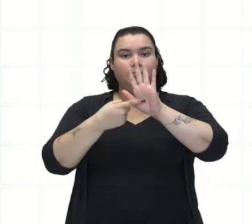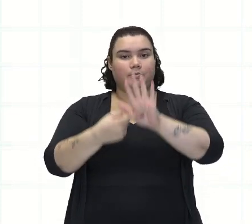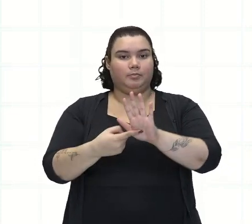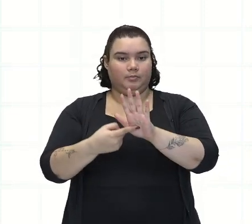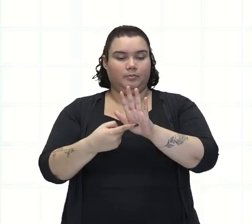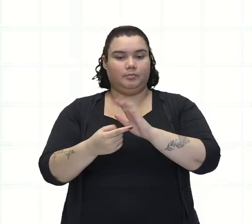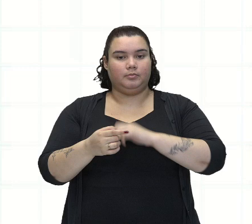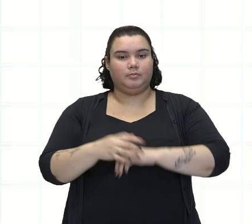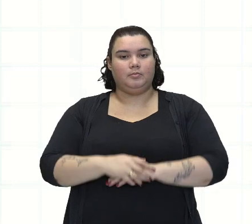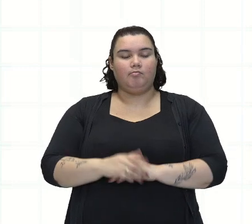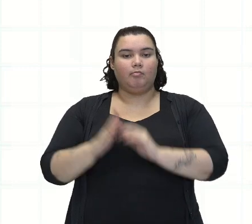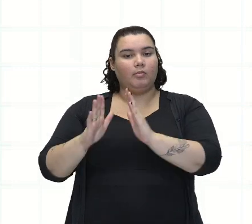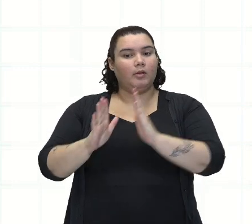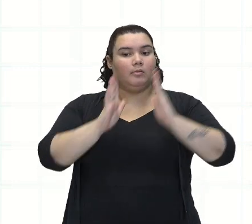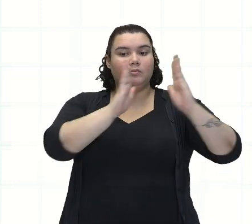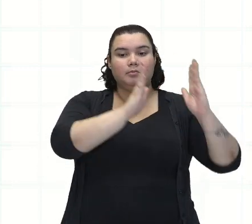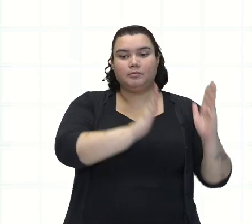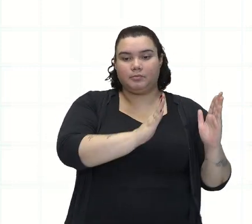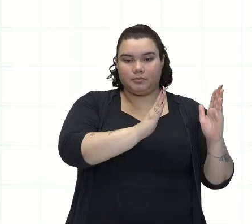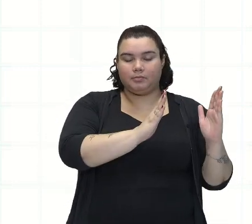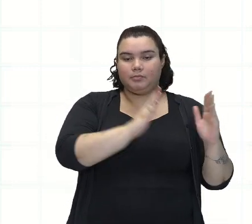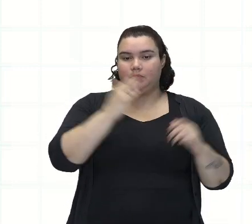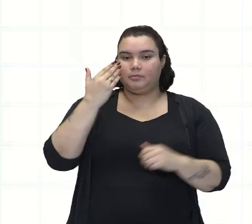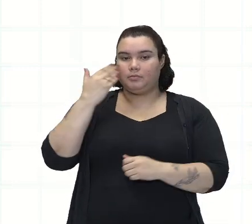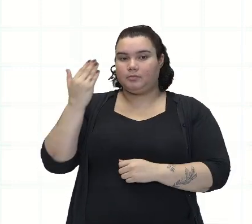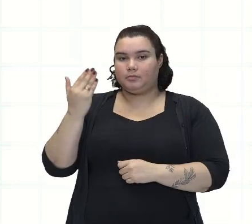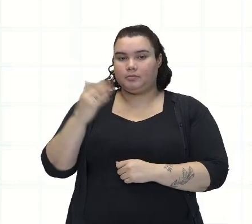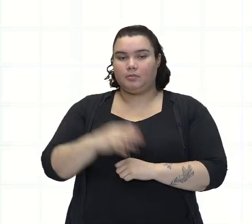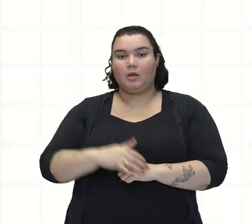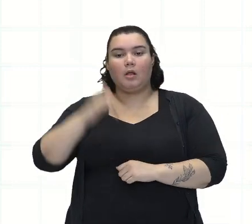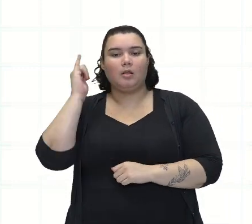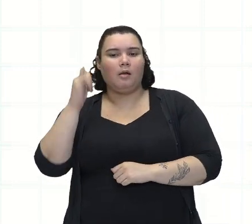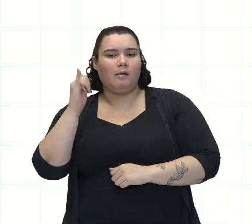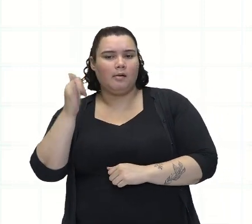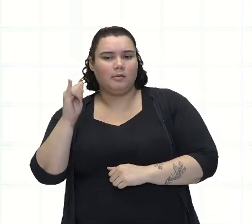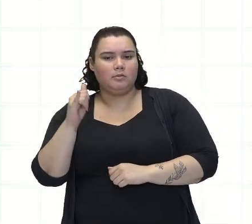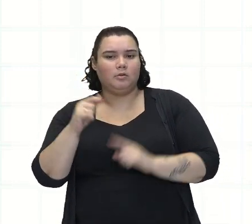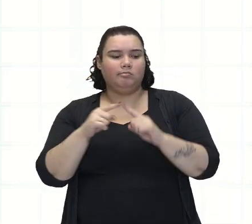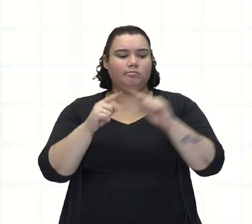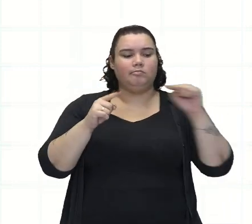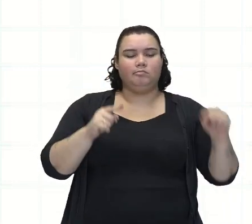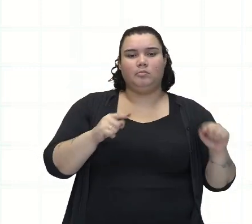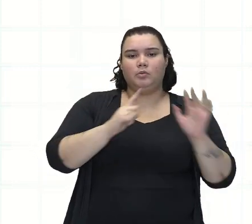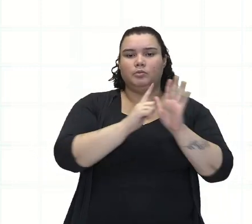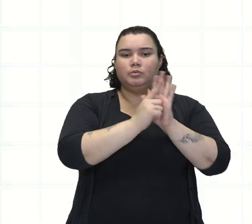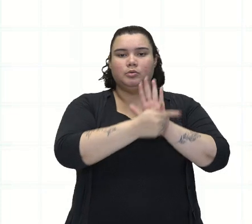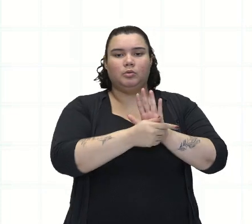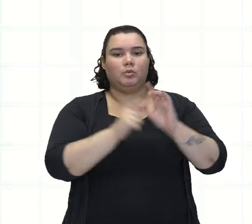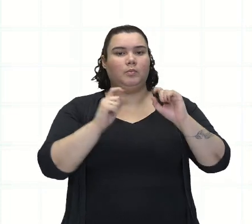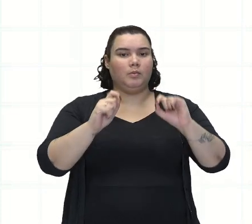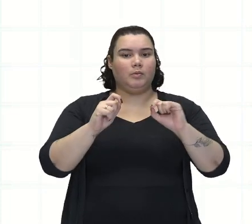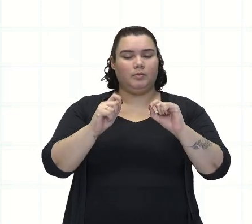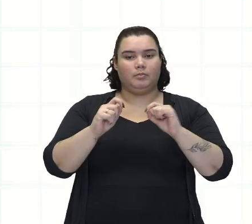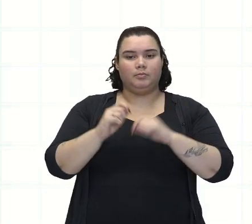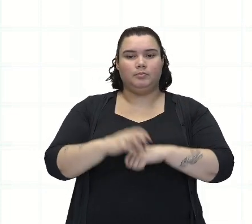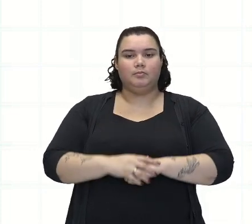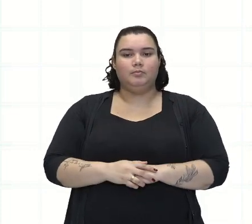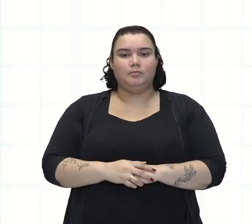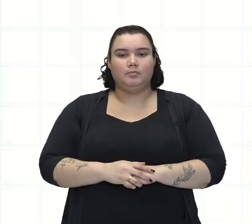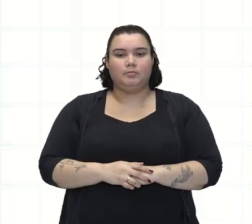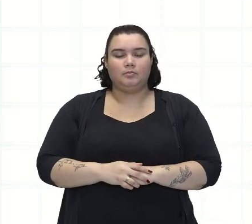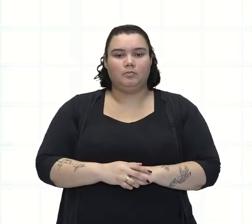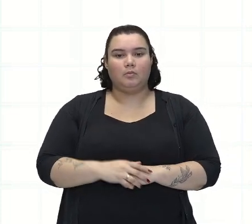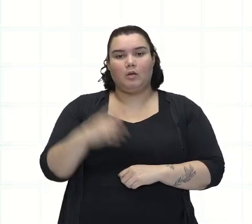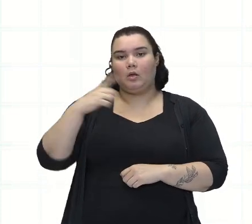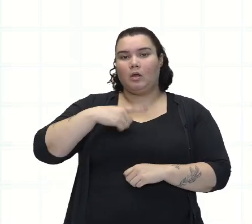exposição. E do lado da narração, temos exemplos de gêneros que têm uma função social. Temos